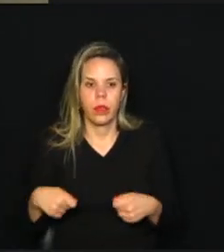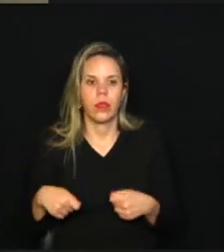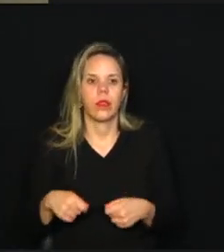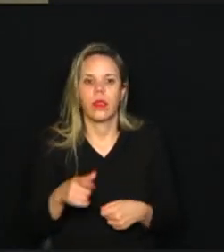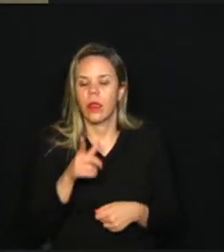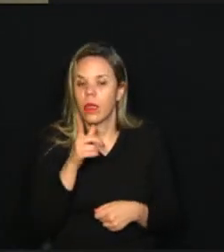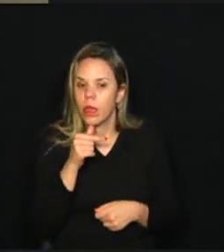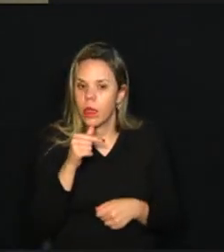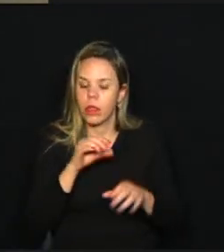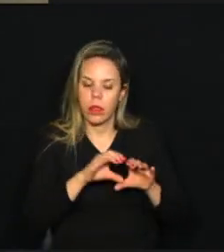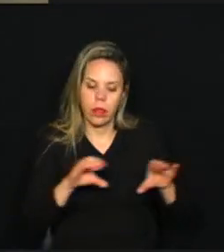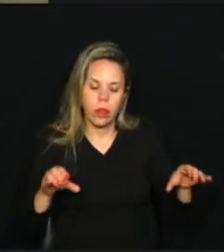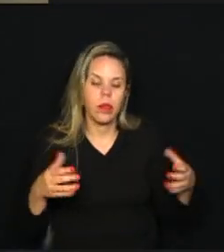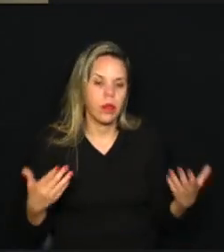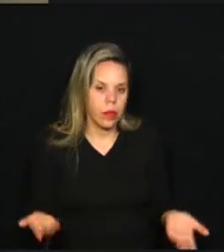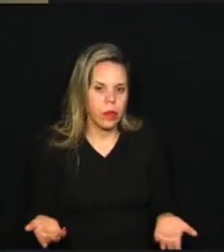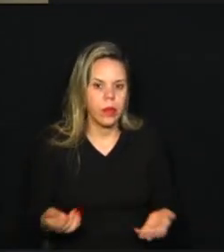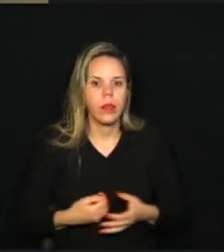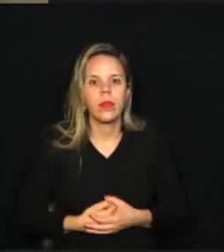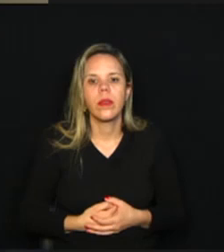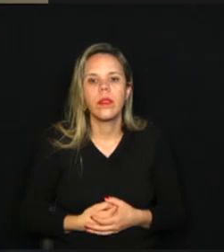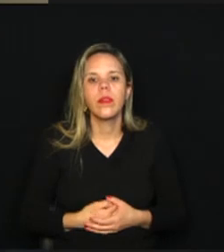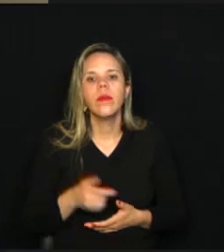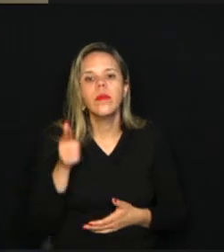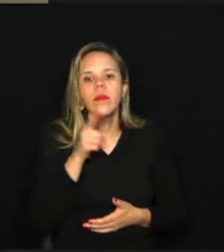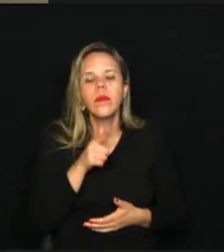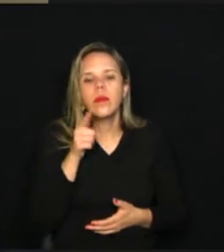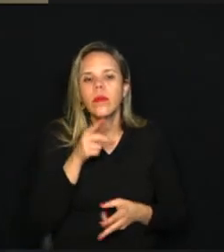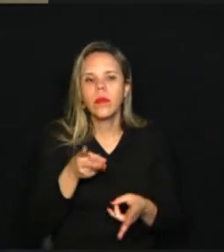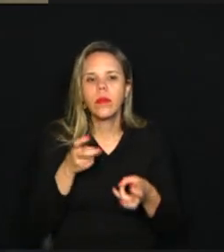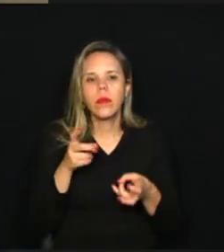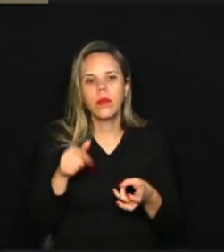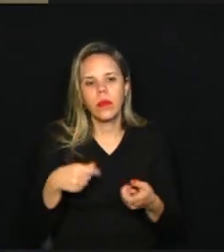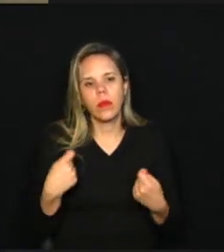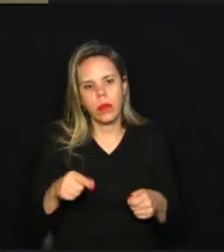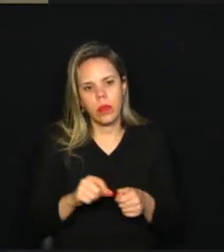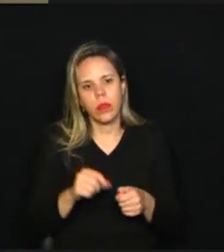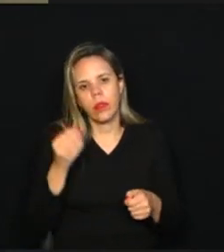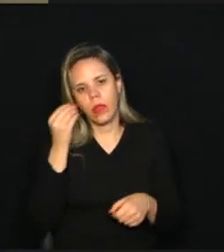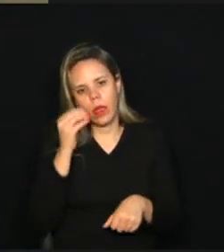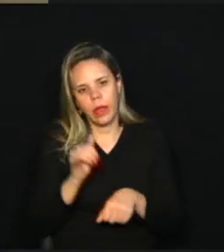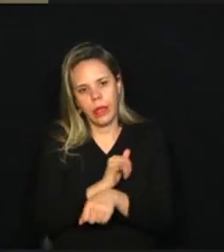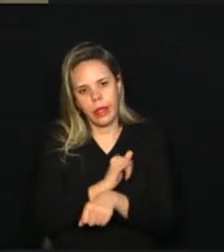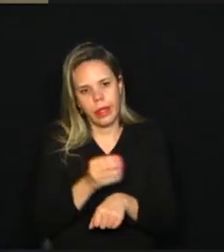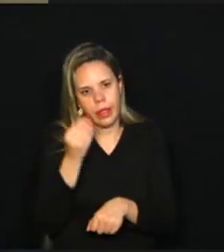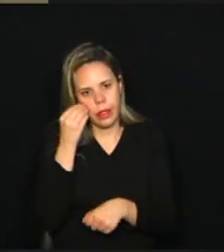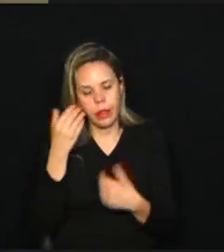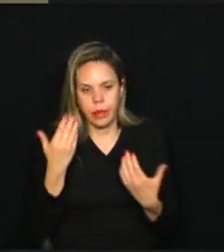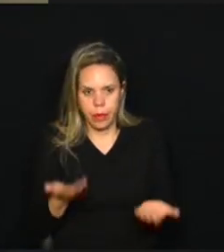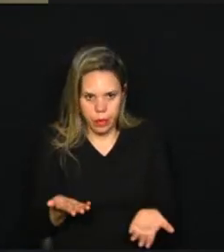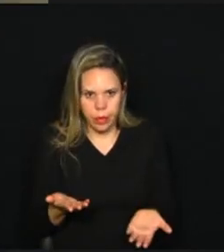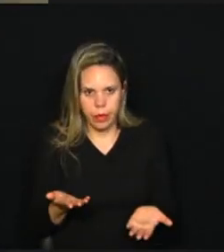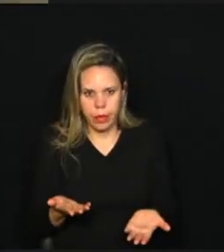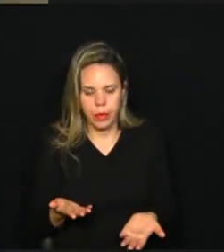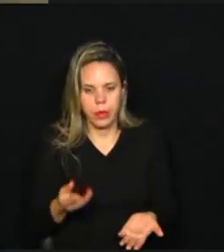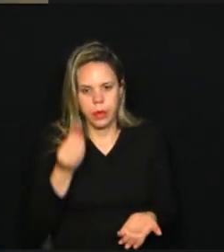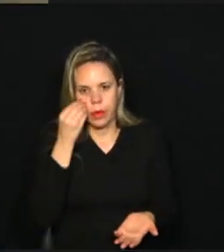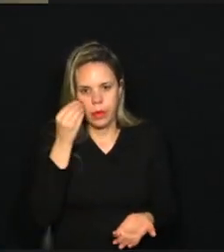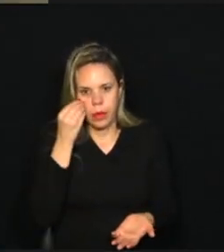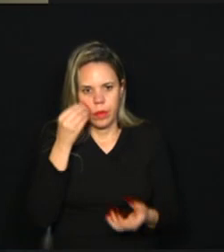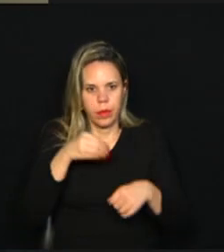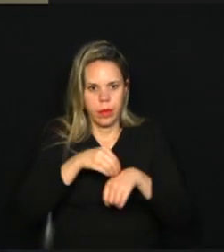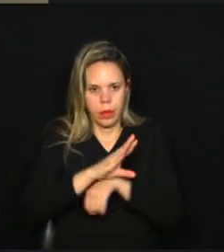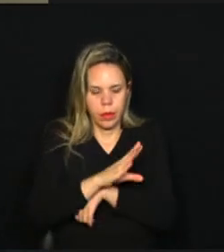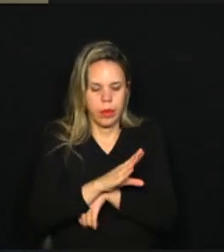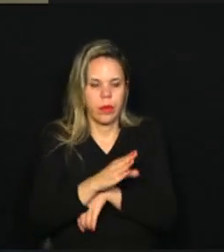água encanada, etc. Para que se consiga enxergar isso, você precisa fazer estratégia de teste. Né? Que o teste, apesar de te dar a fotografia